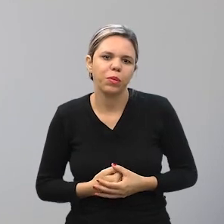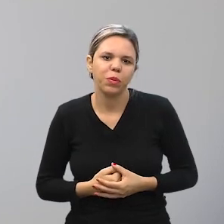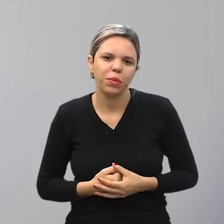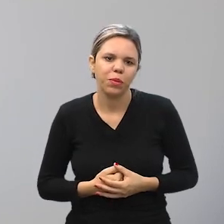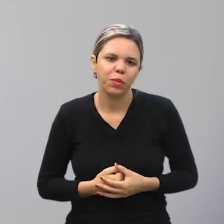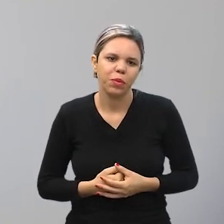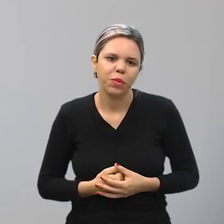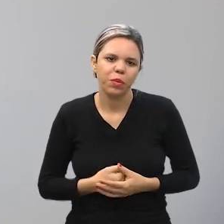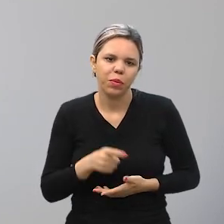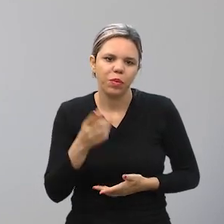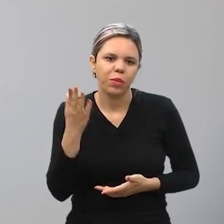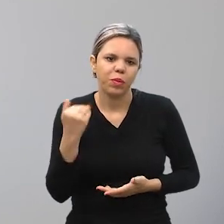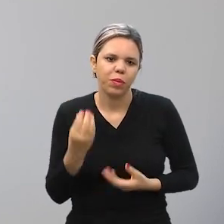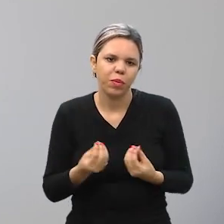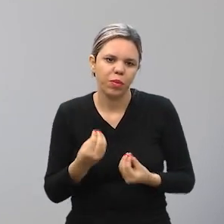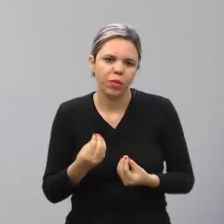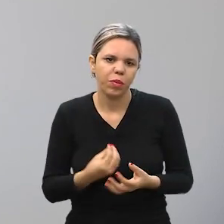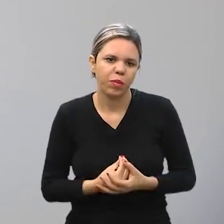E você sabe